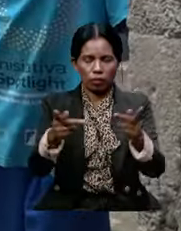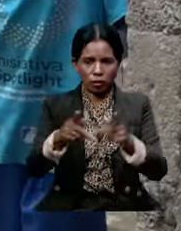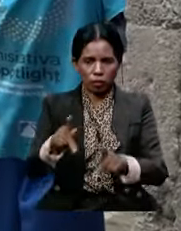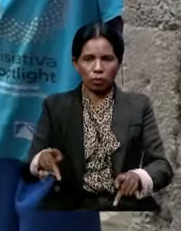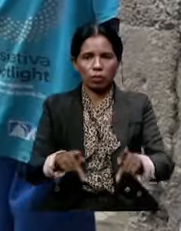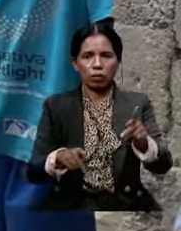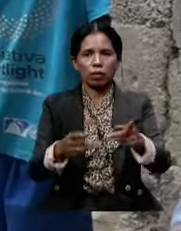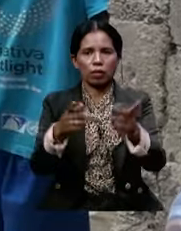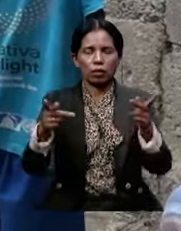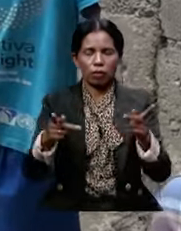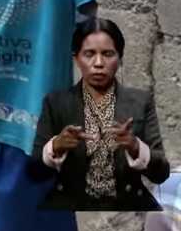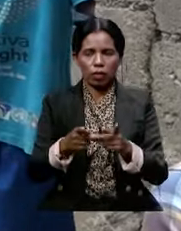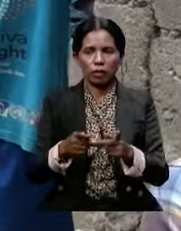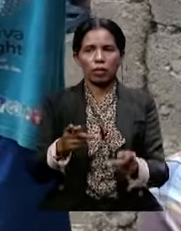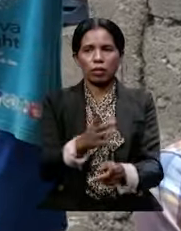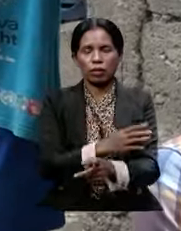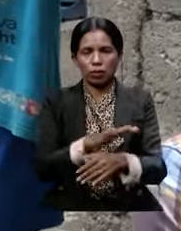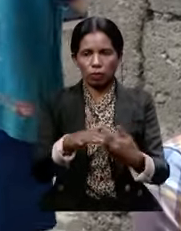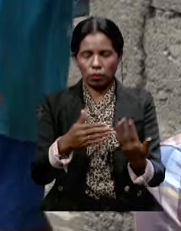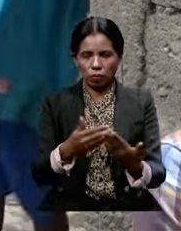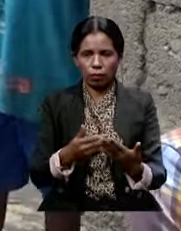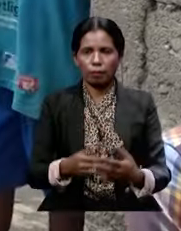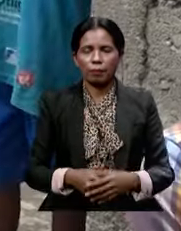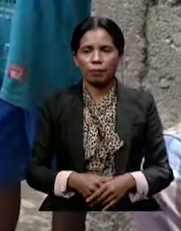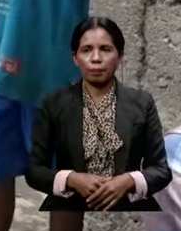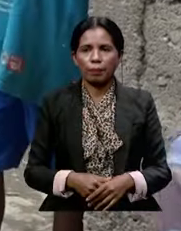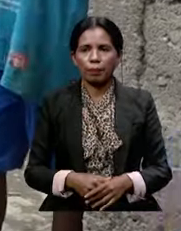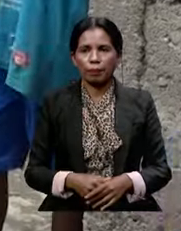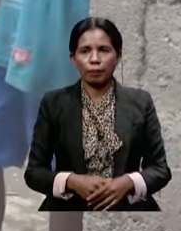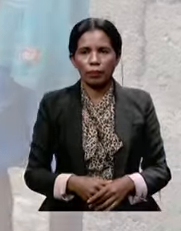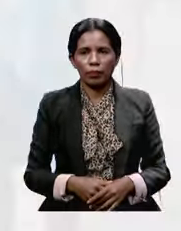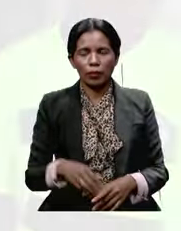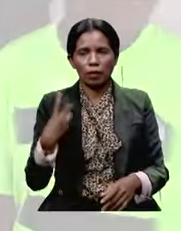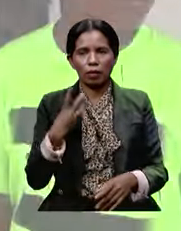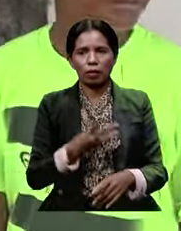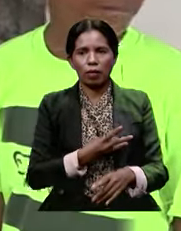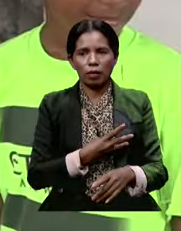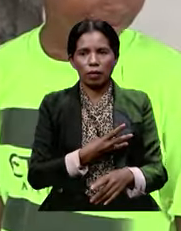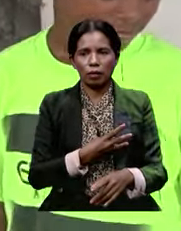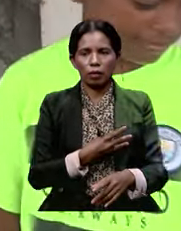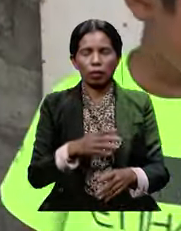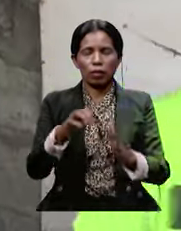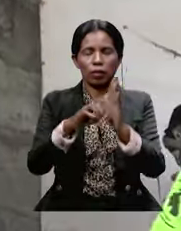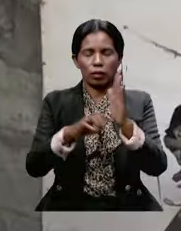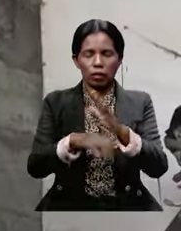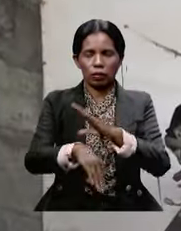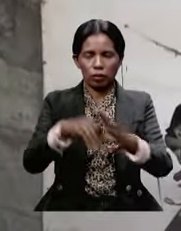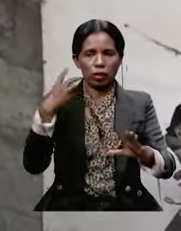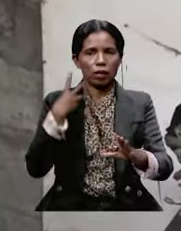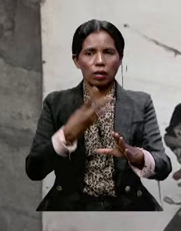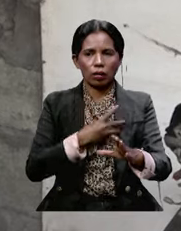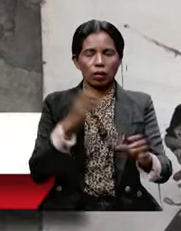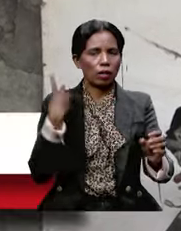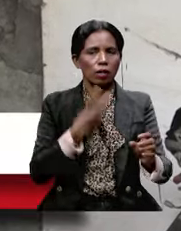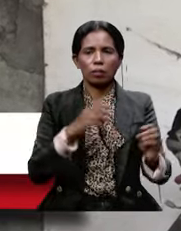no área protegida. Sabe, a minha oportunidade tamo ohinha e estar a tujan atu gusur, a minha husu